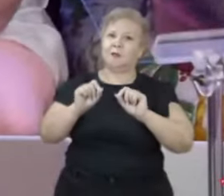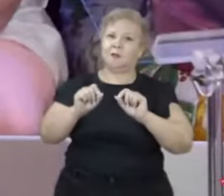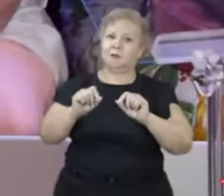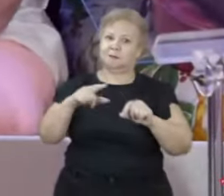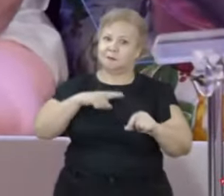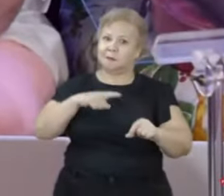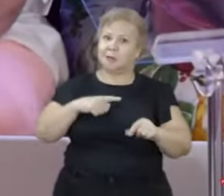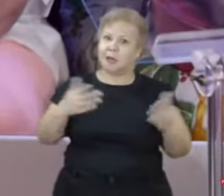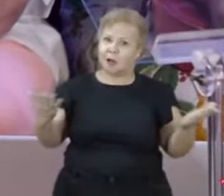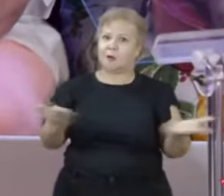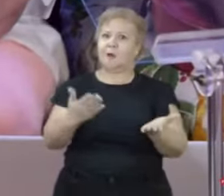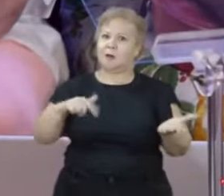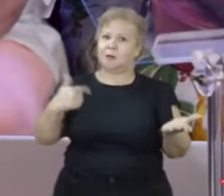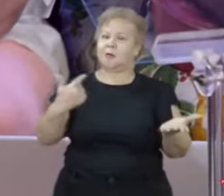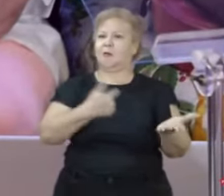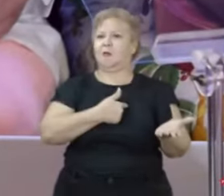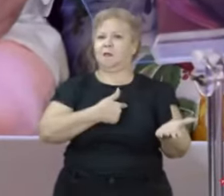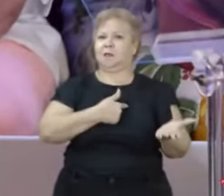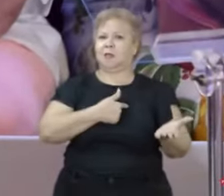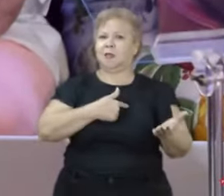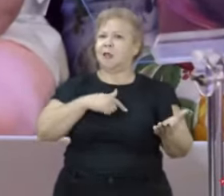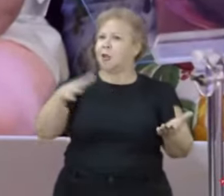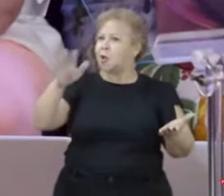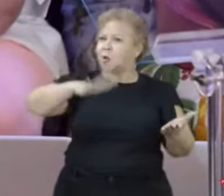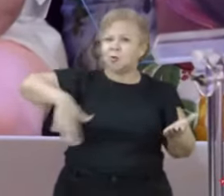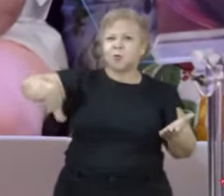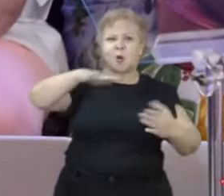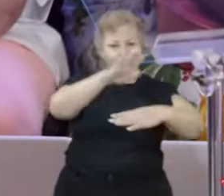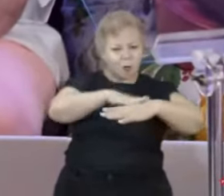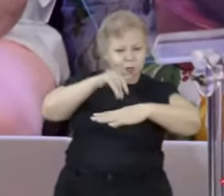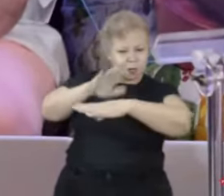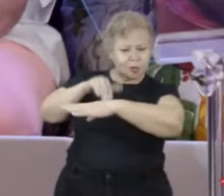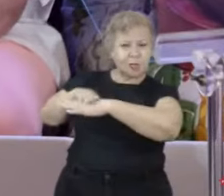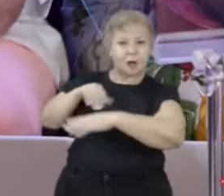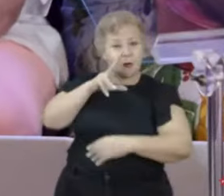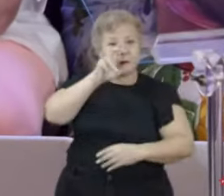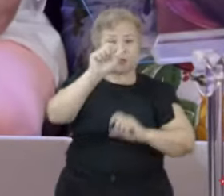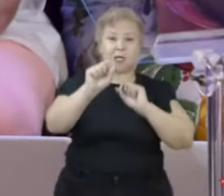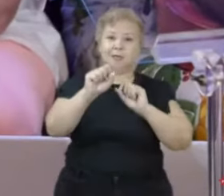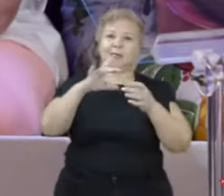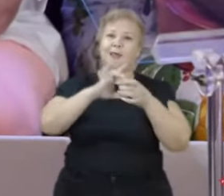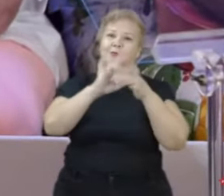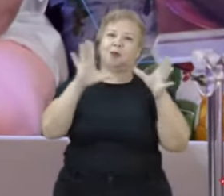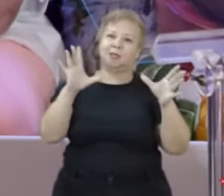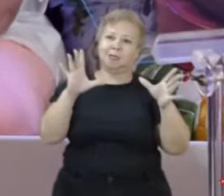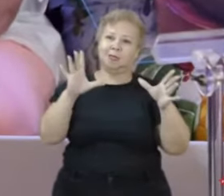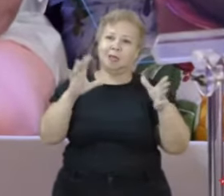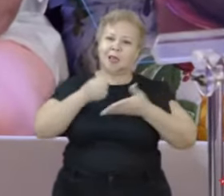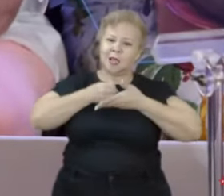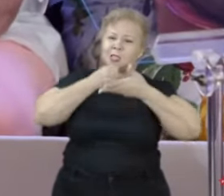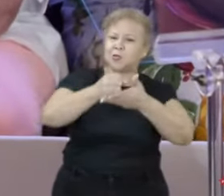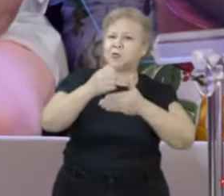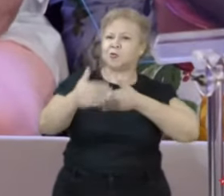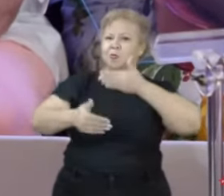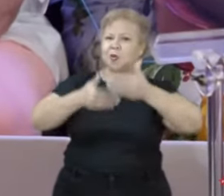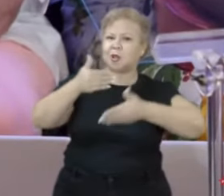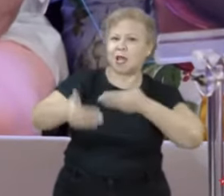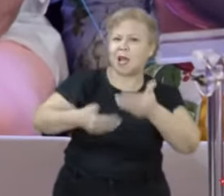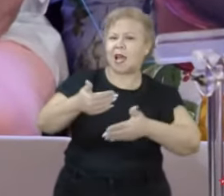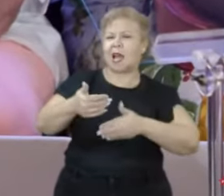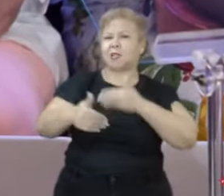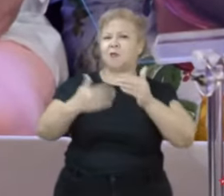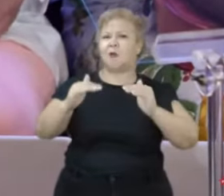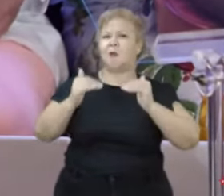todos nós, a todo mundo aqui, para fortalecer a nossa democracia, a favor do progresso, do